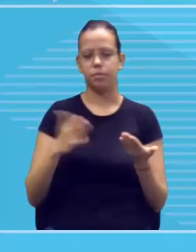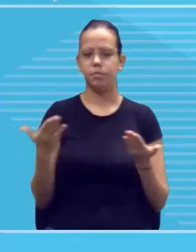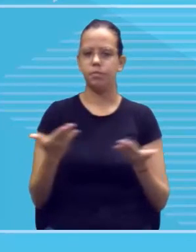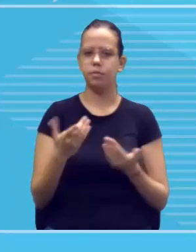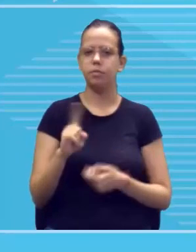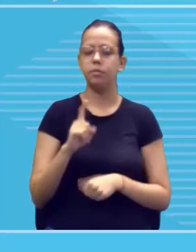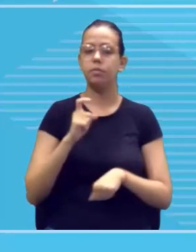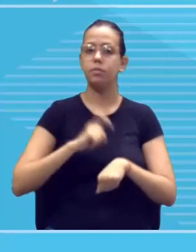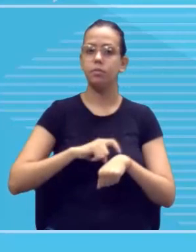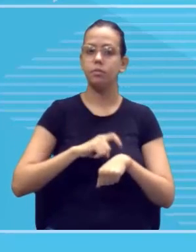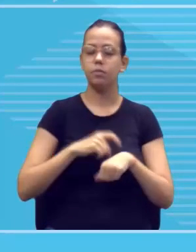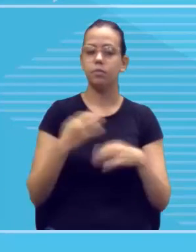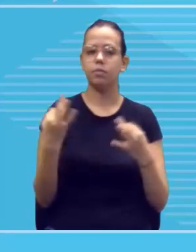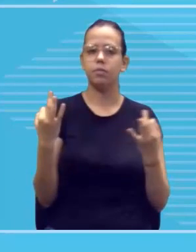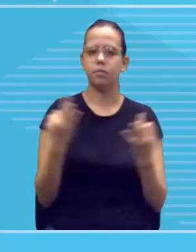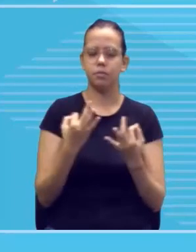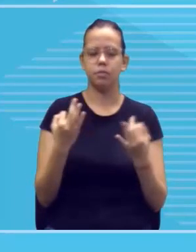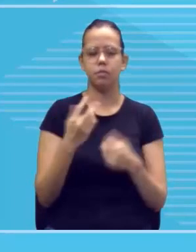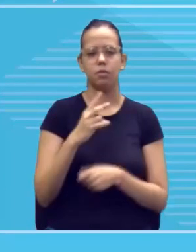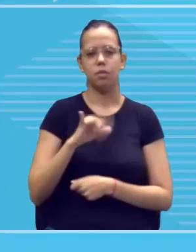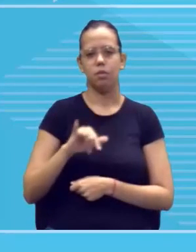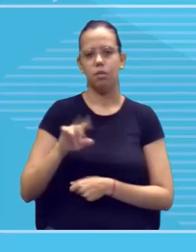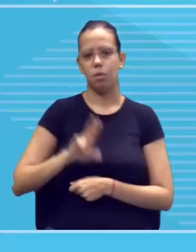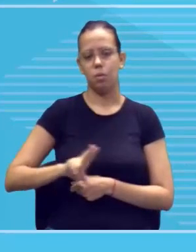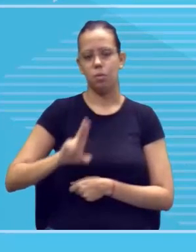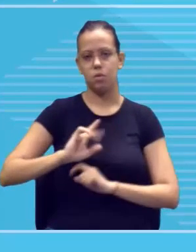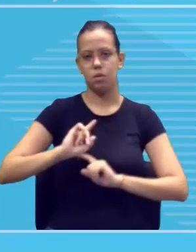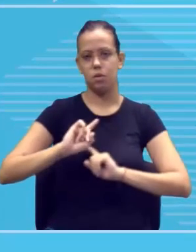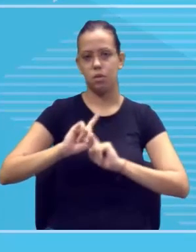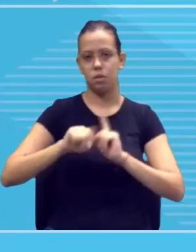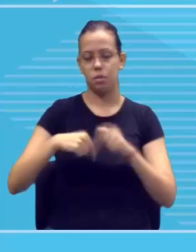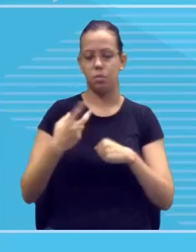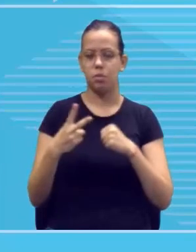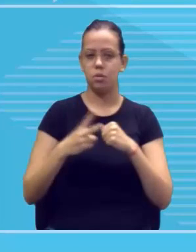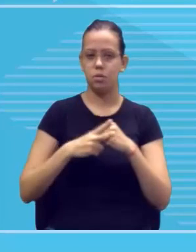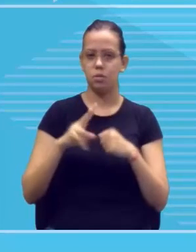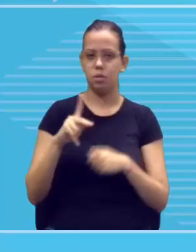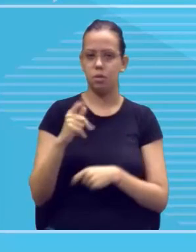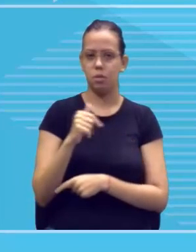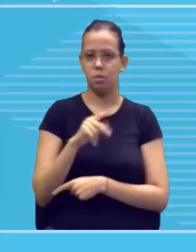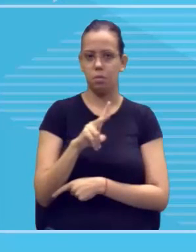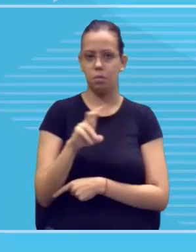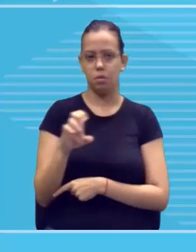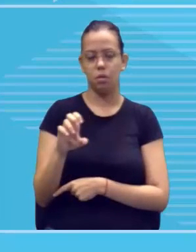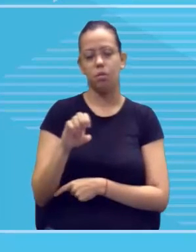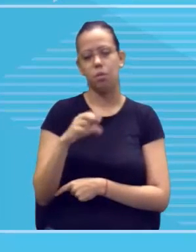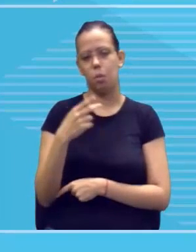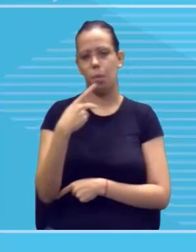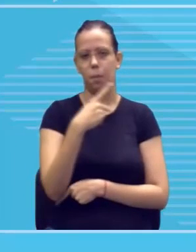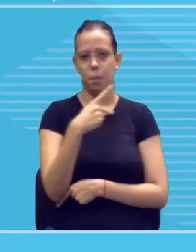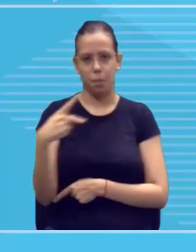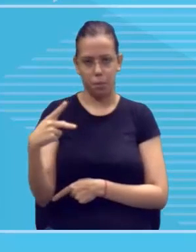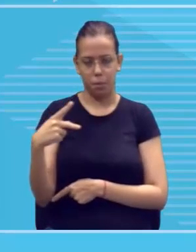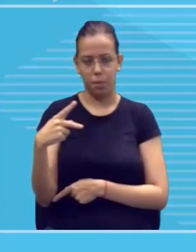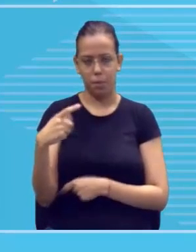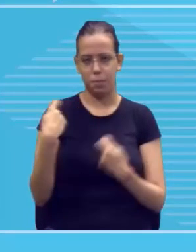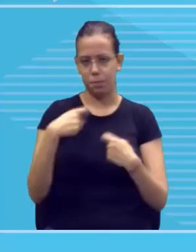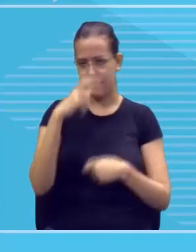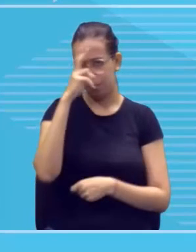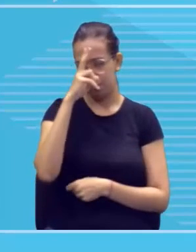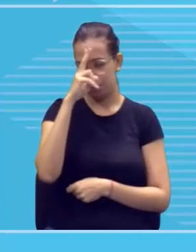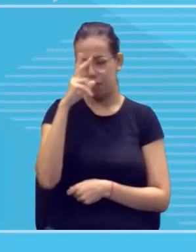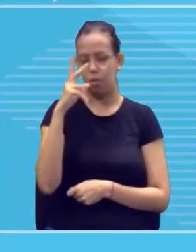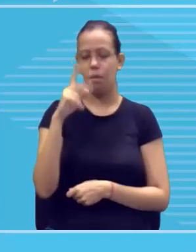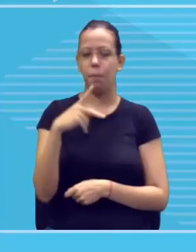tempos perfeitos vão utilizar depois do verbo have o ppp se deve lembrar né ppp